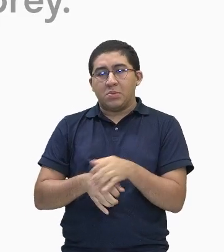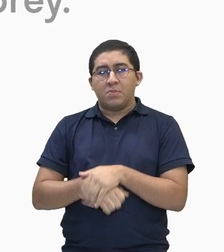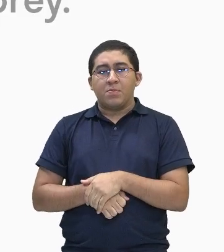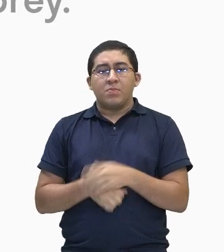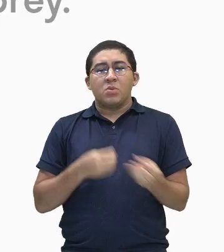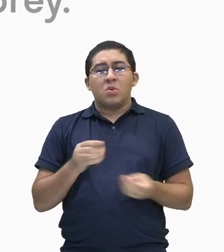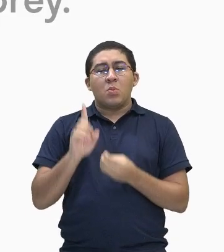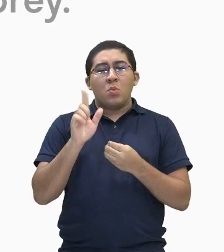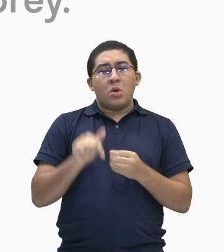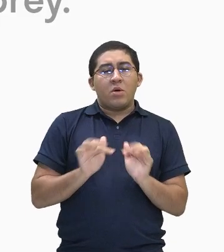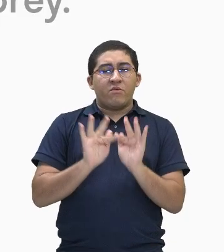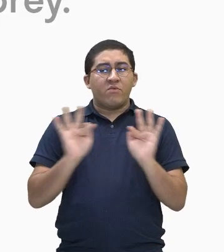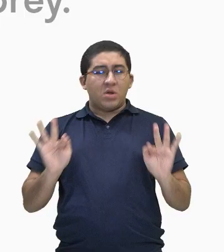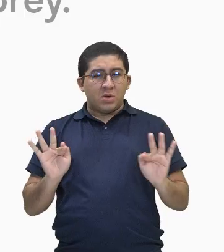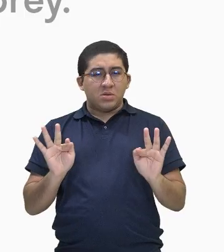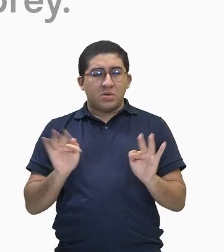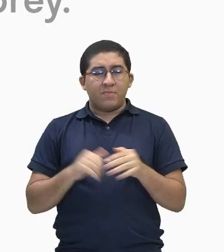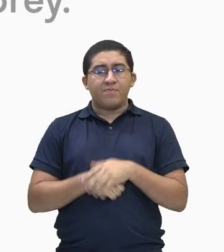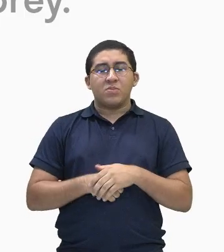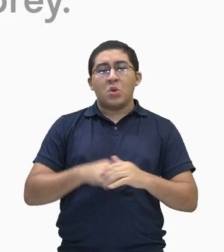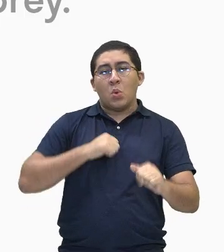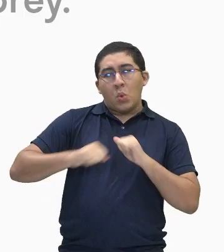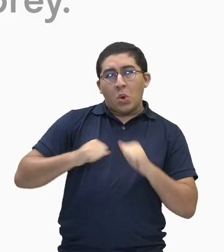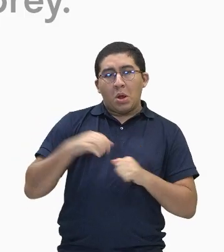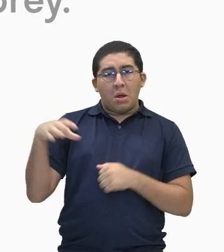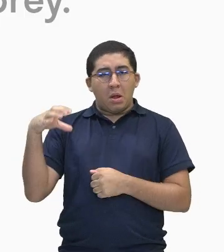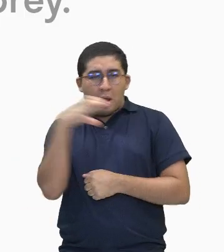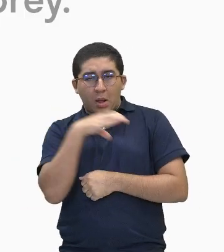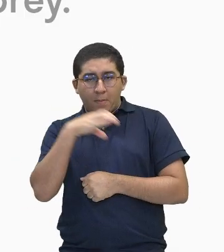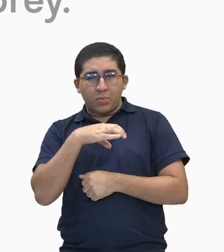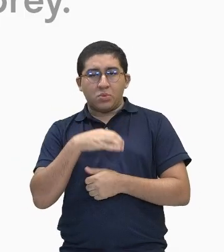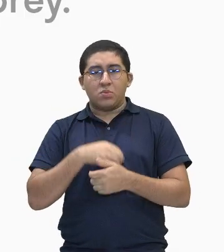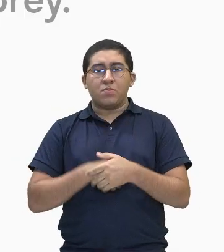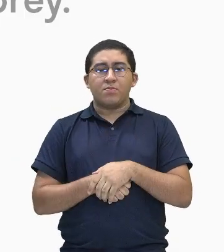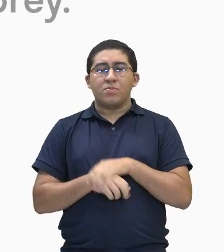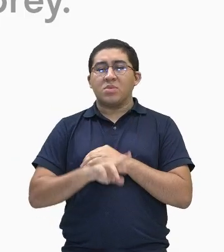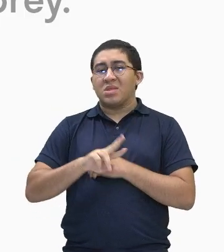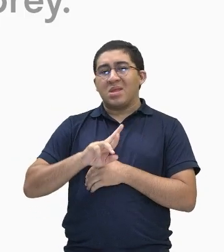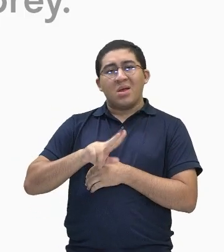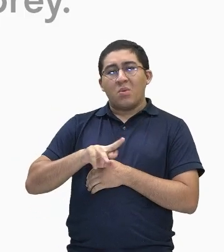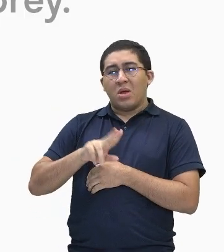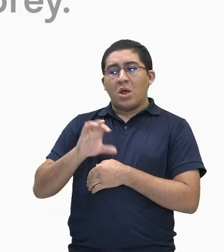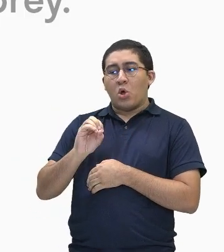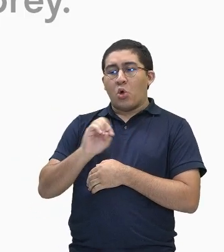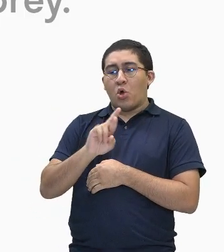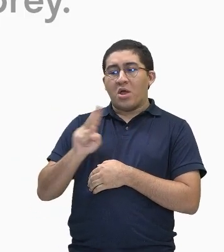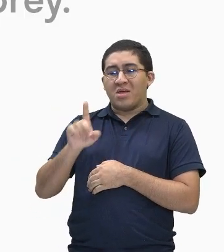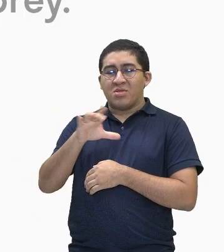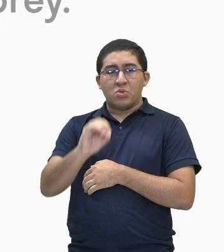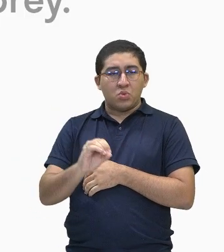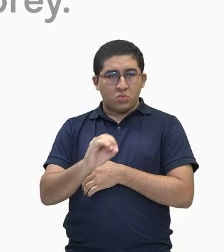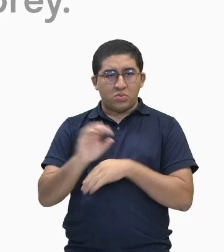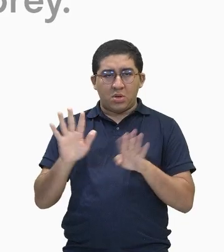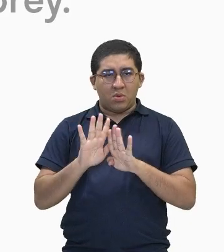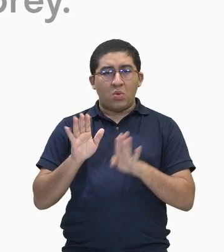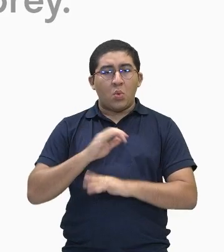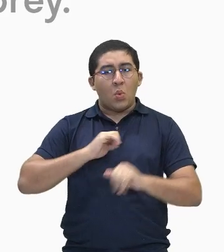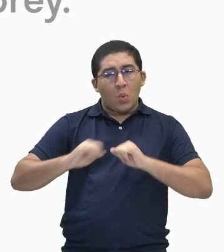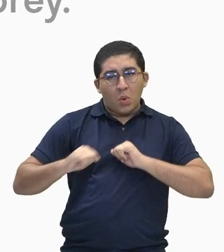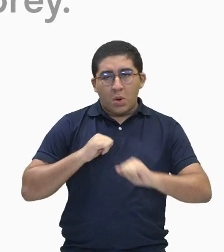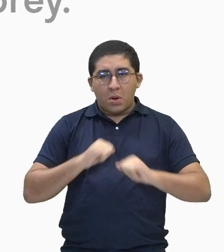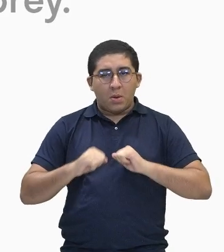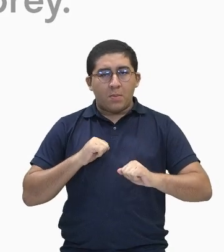Como é que fica a tradução? Correr rápido, então, não é correndo, significa correr. Então, correr rápido permite